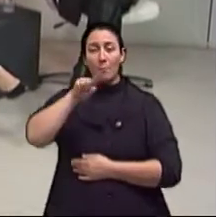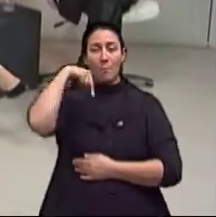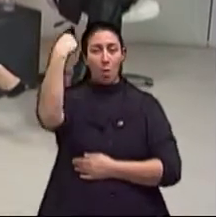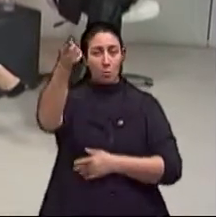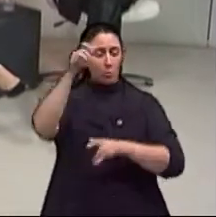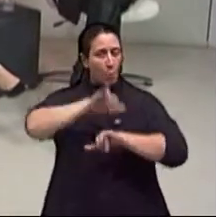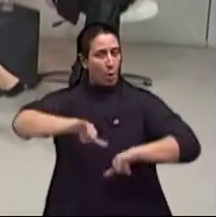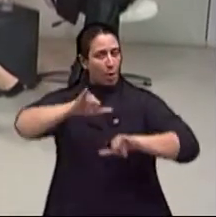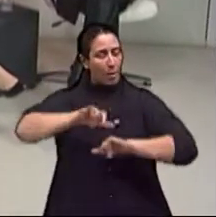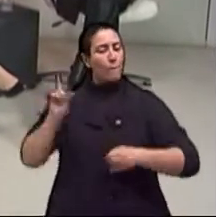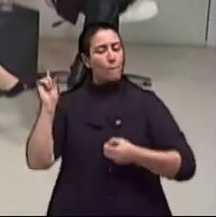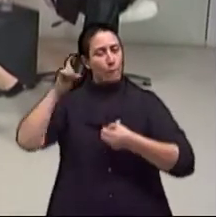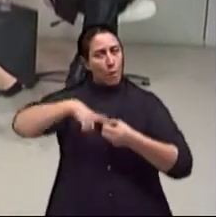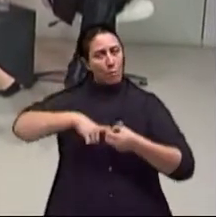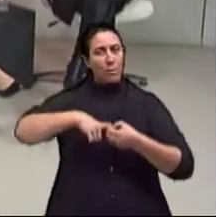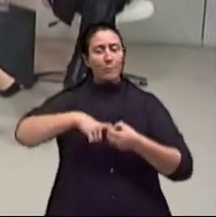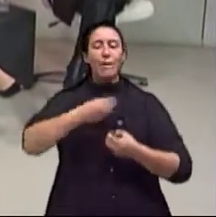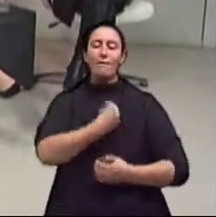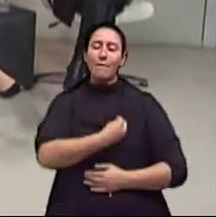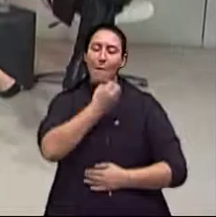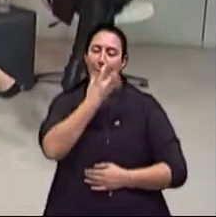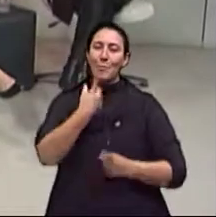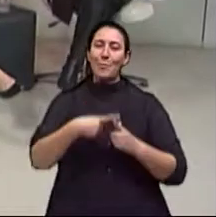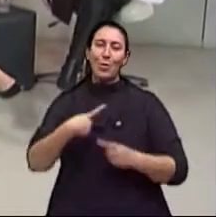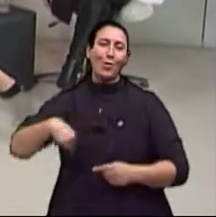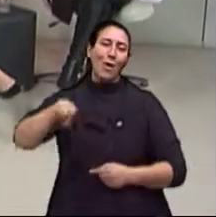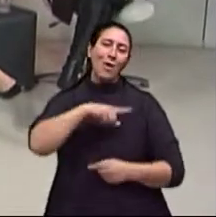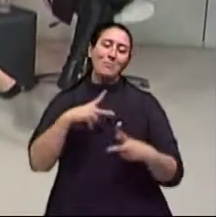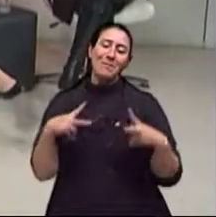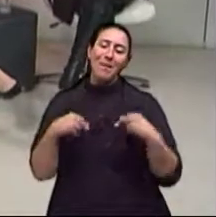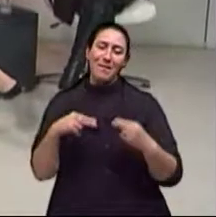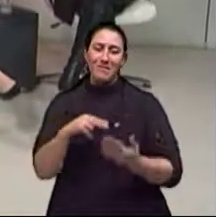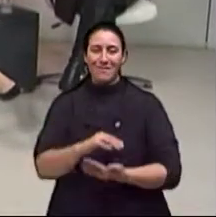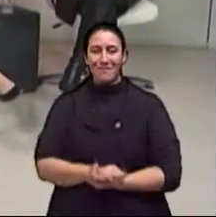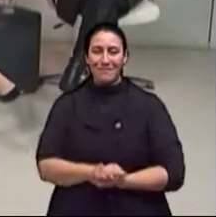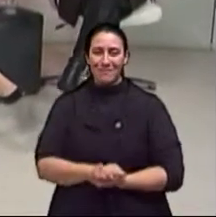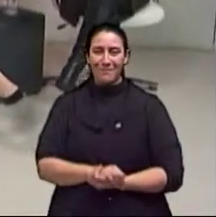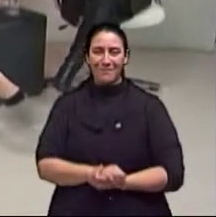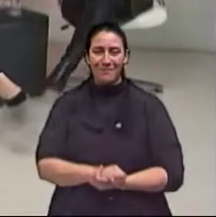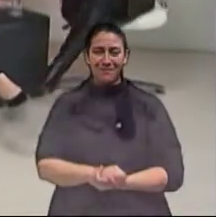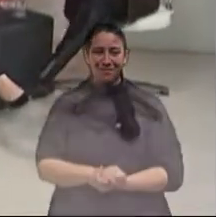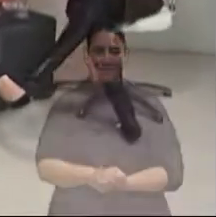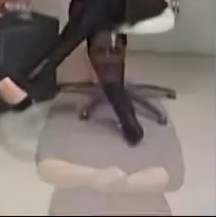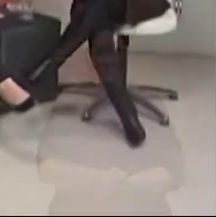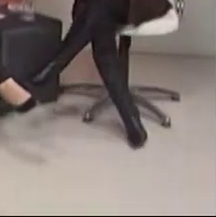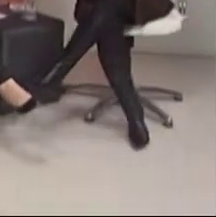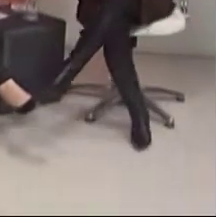próximo programa A gente tá aqui de volta com você viva bem que a gente merece né É